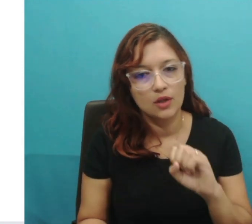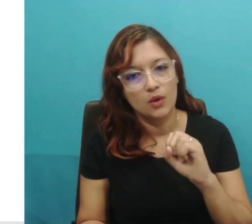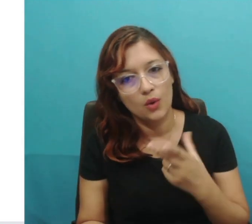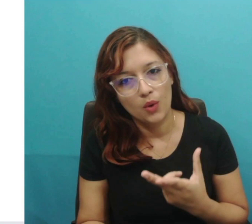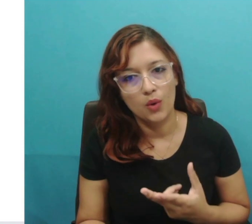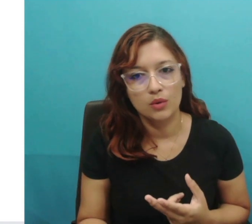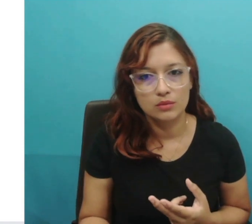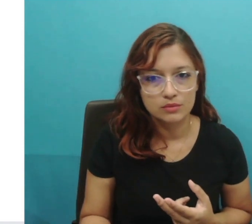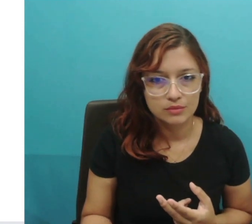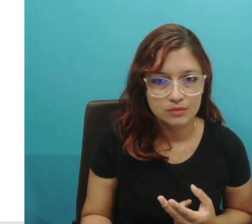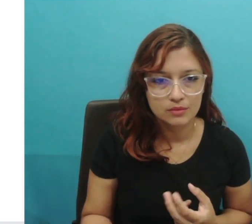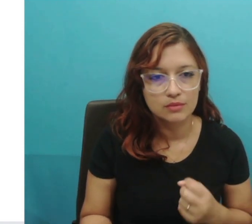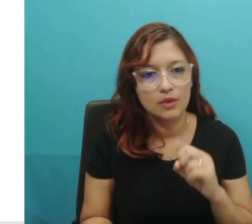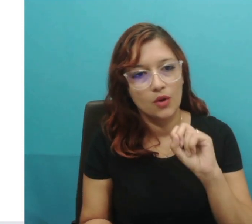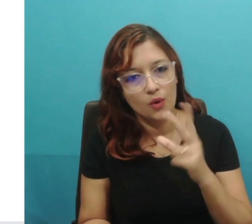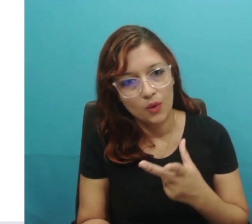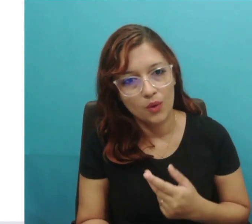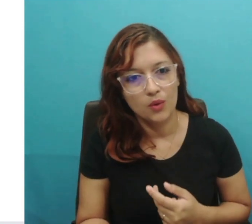minhas ou minha,